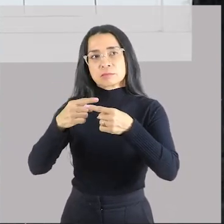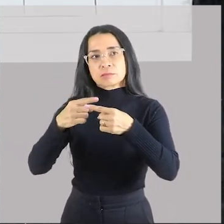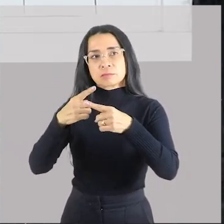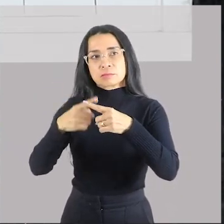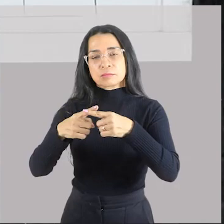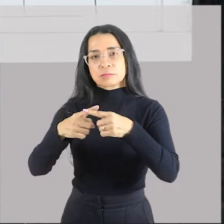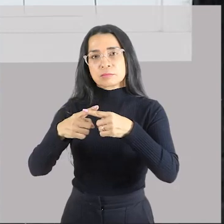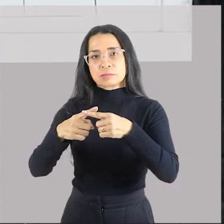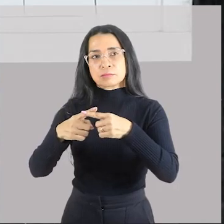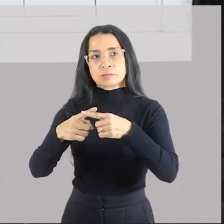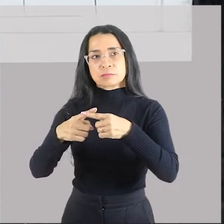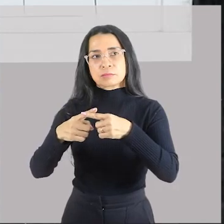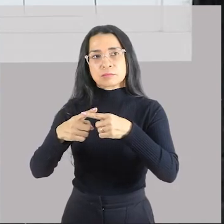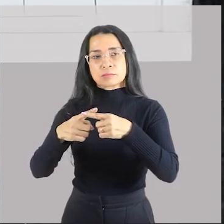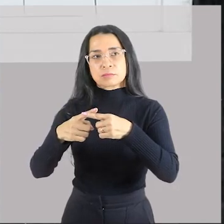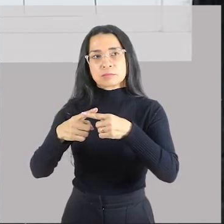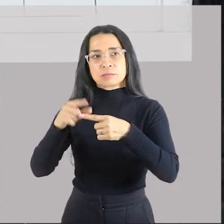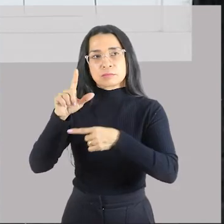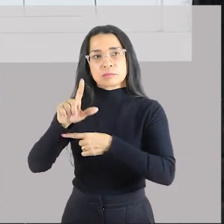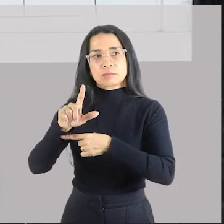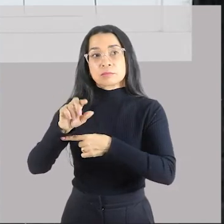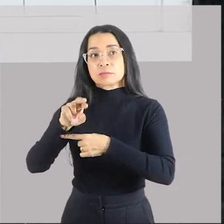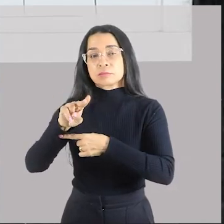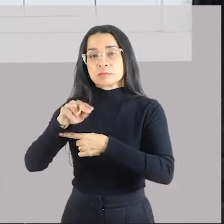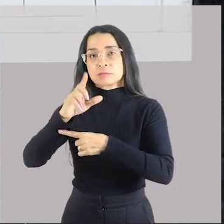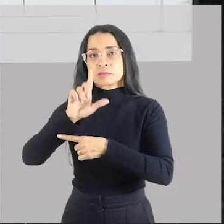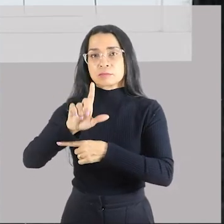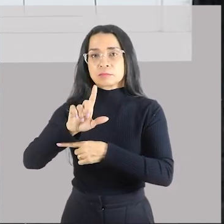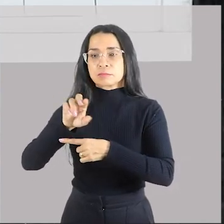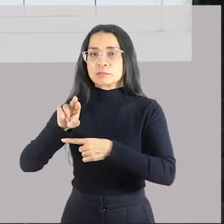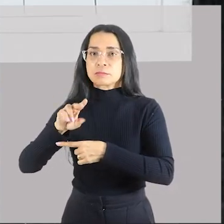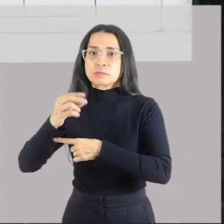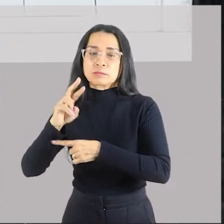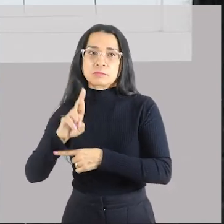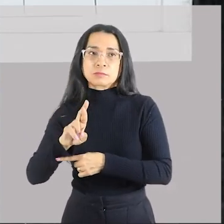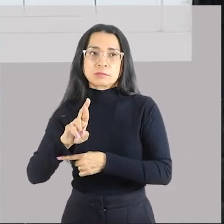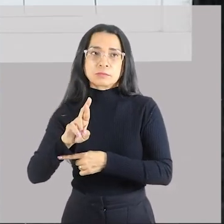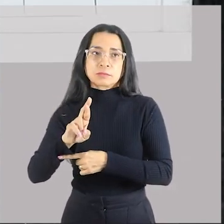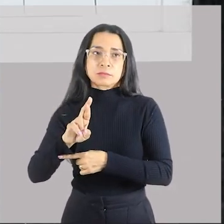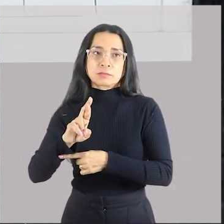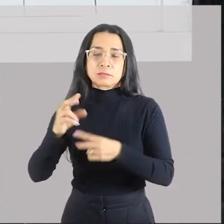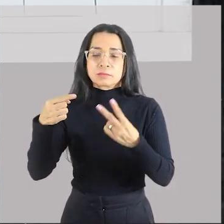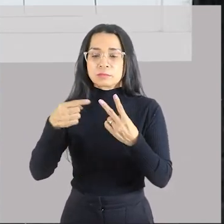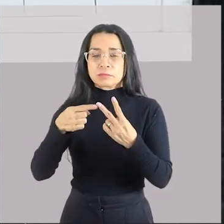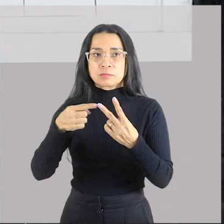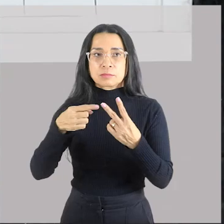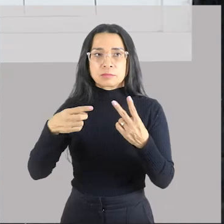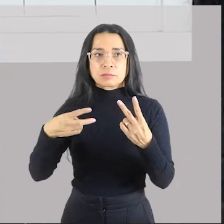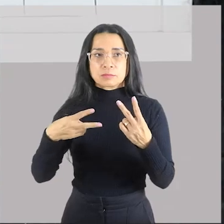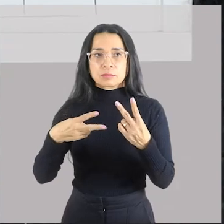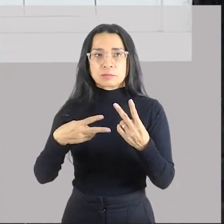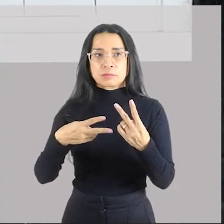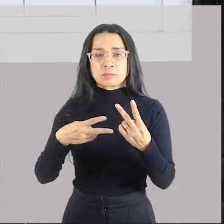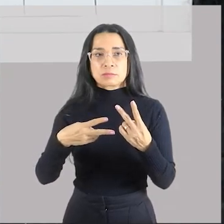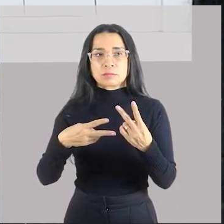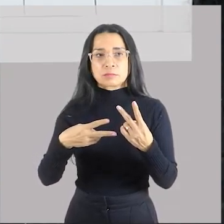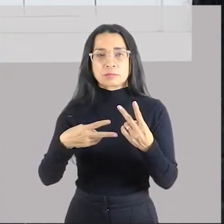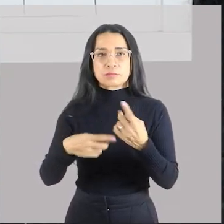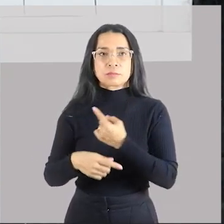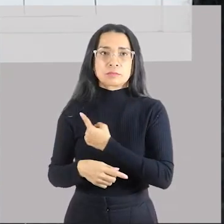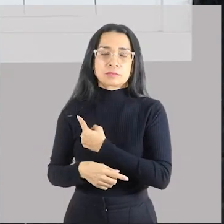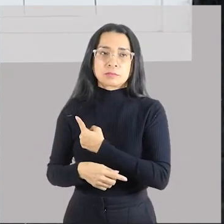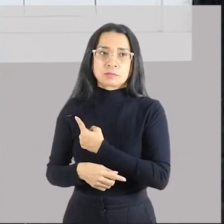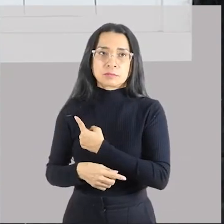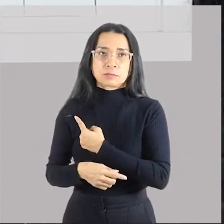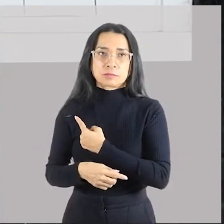L. Então, L vai ser igual a R, raiz de 2. Ou raiz de 2 vezes R,